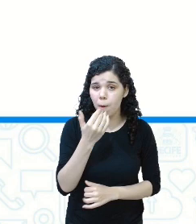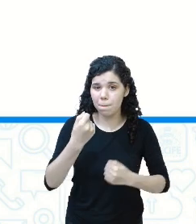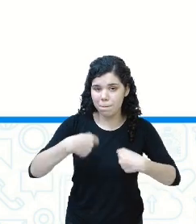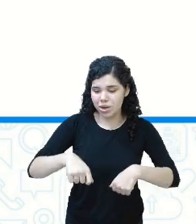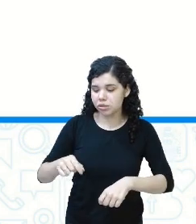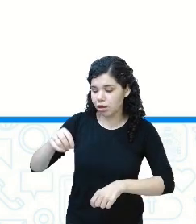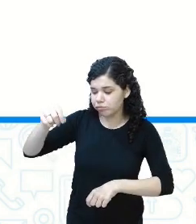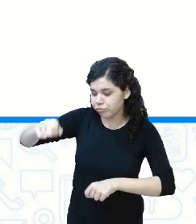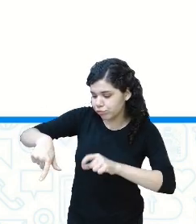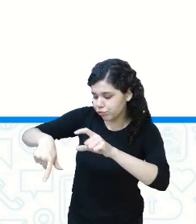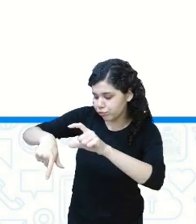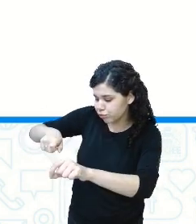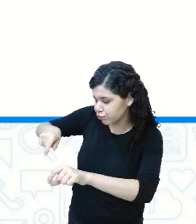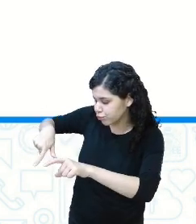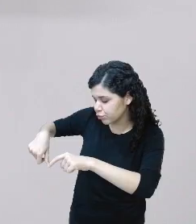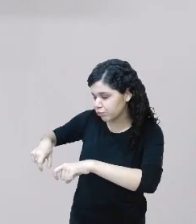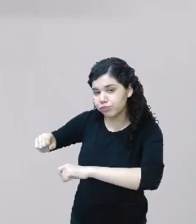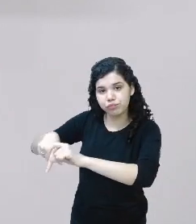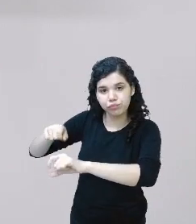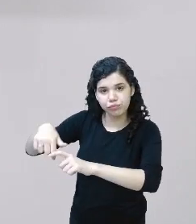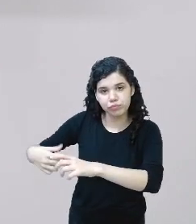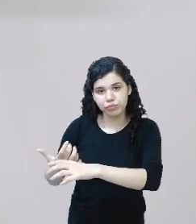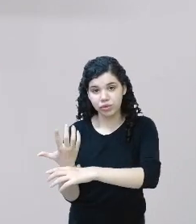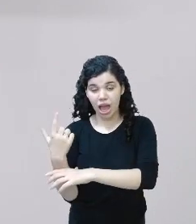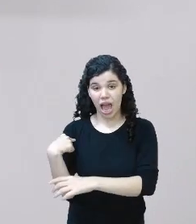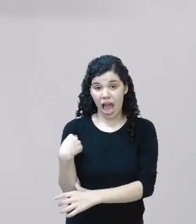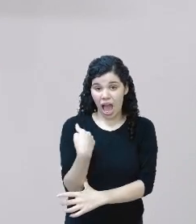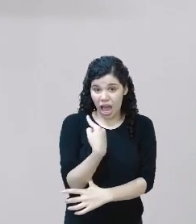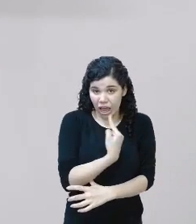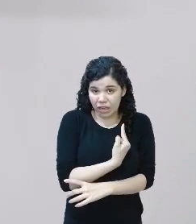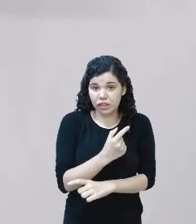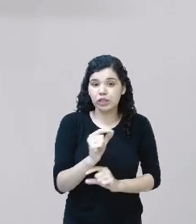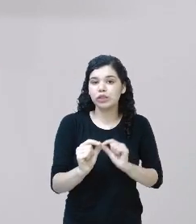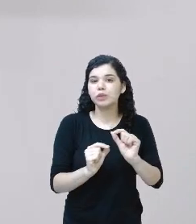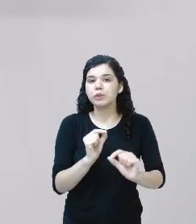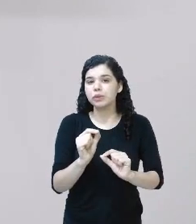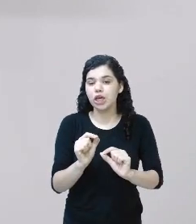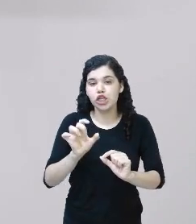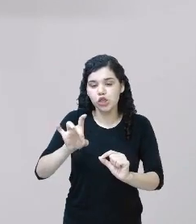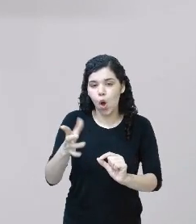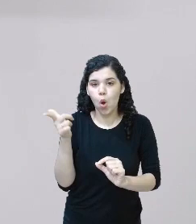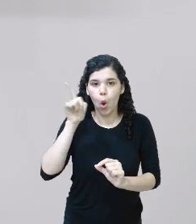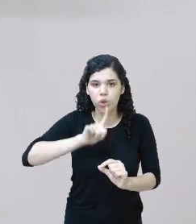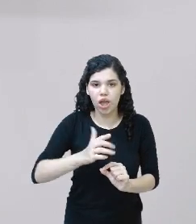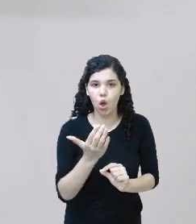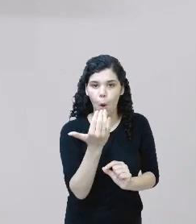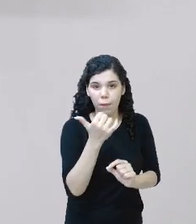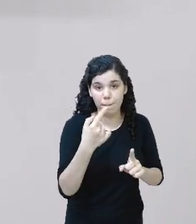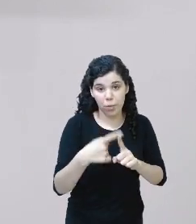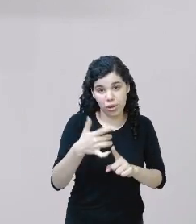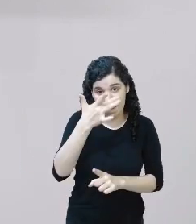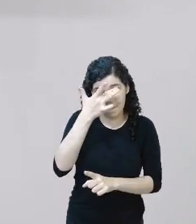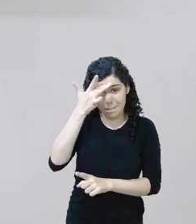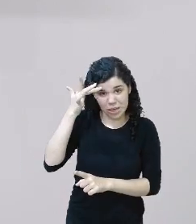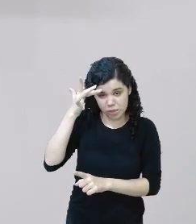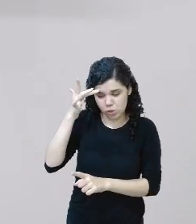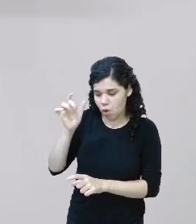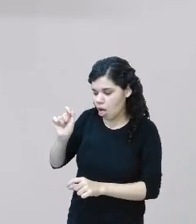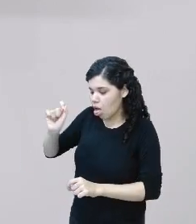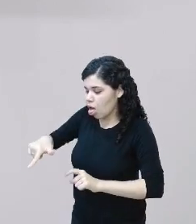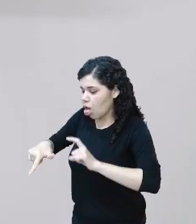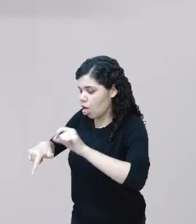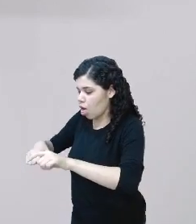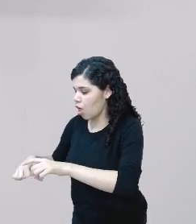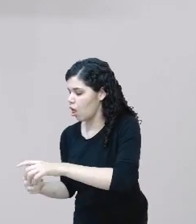ser cultivados. A gente consome o que o agricultor, ele planta e colhe. O